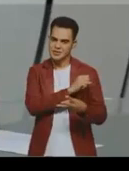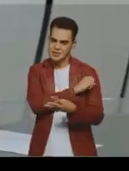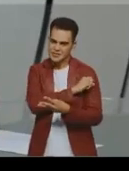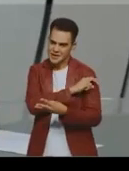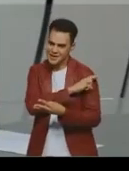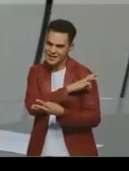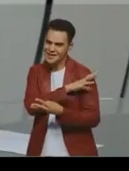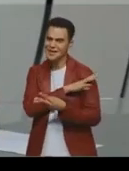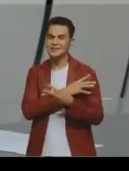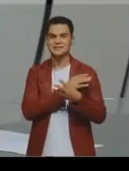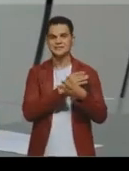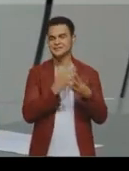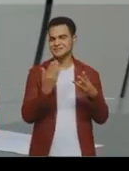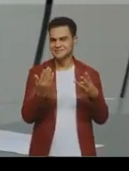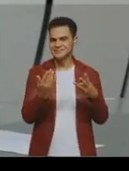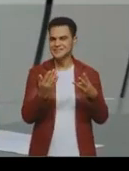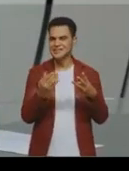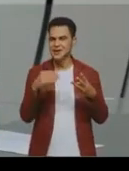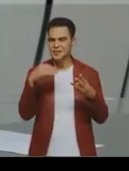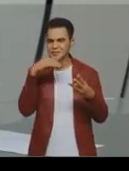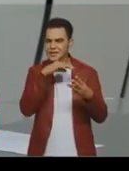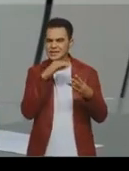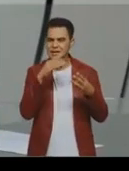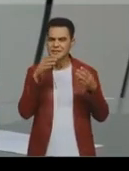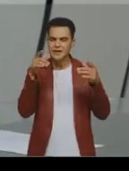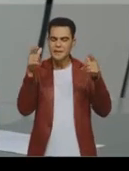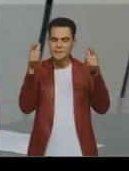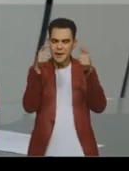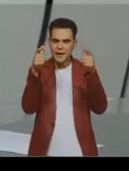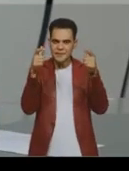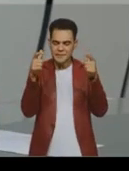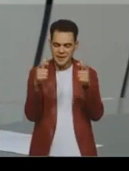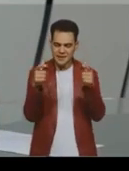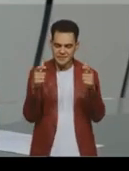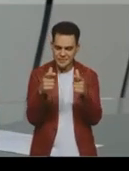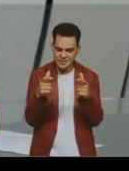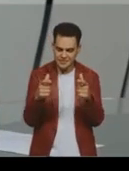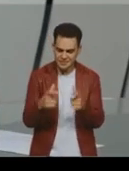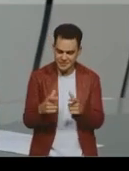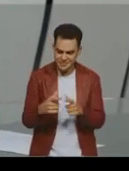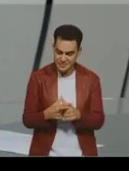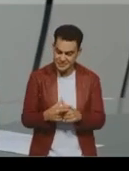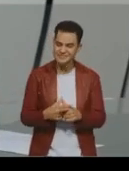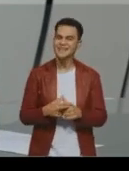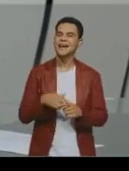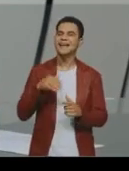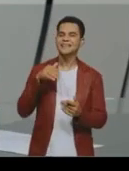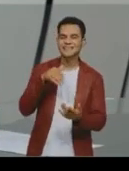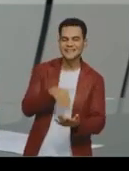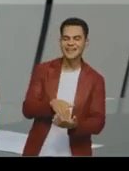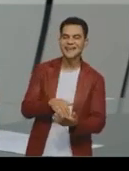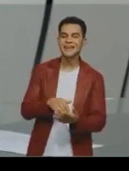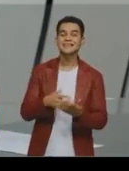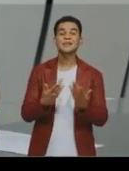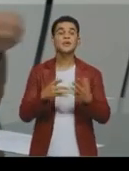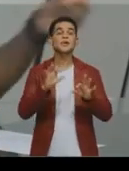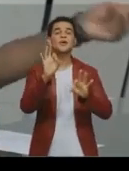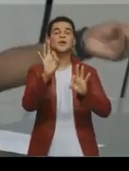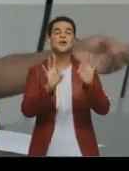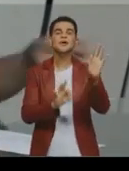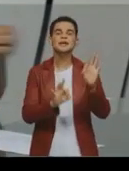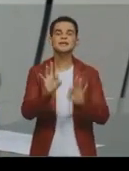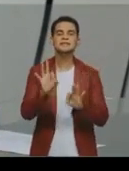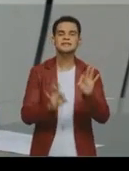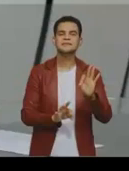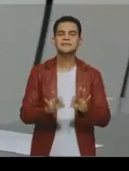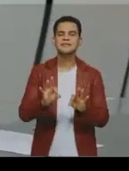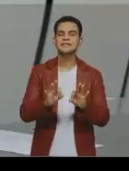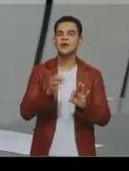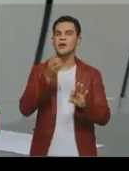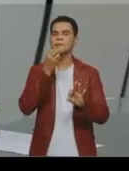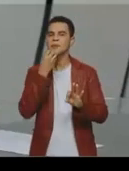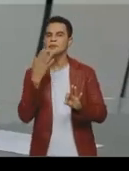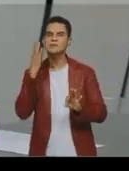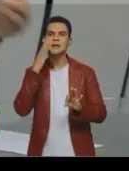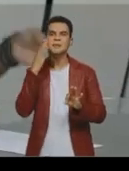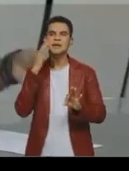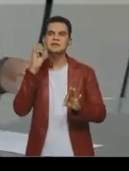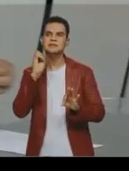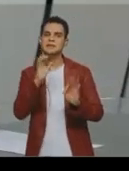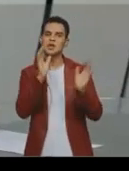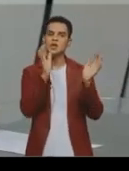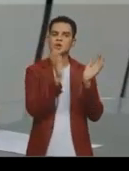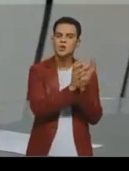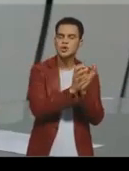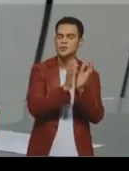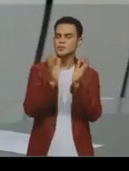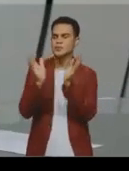vai embora. Então já vai indo até chegar o quê? Nele. Então isso é uma forma mesmo de organização e de saber se tem um intruso, se não tem, sim, se